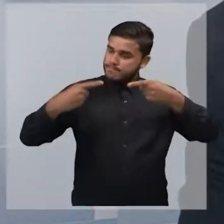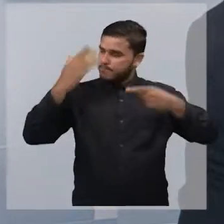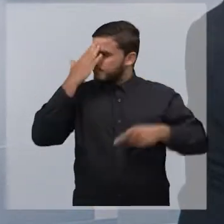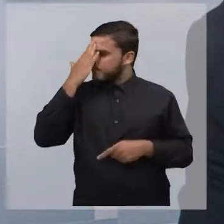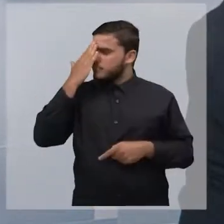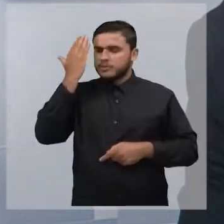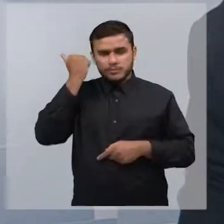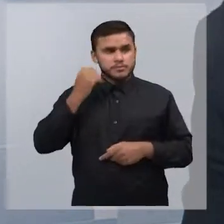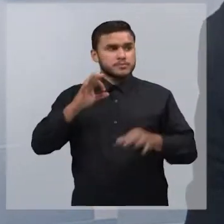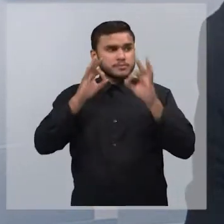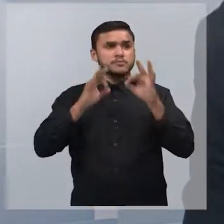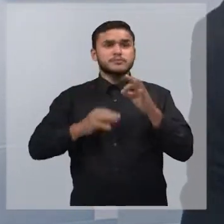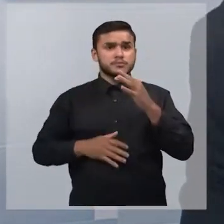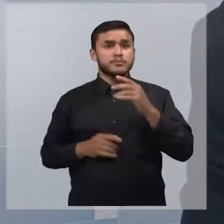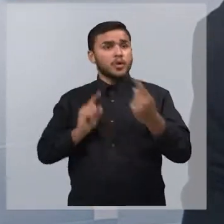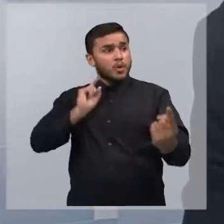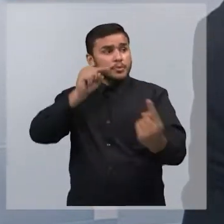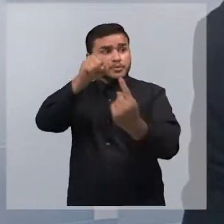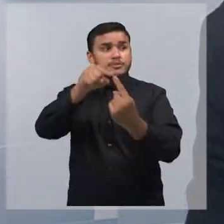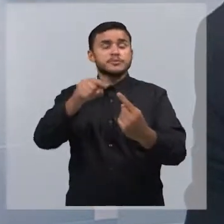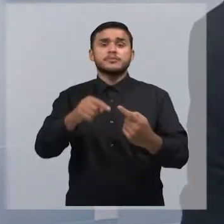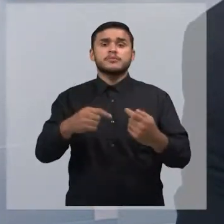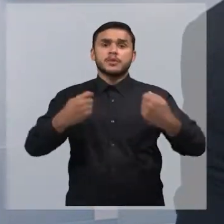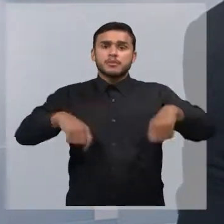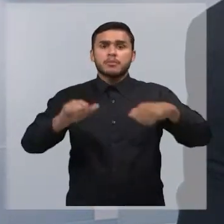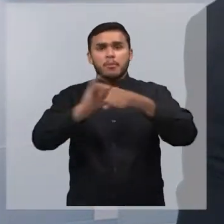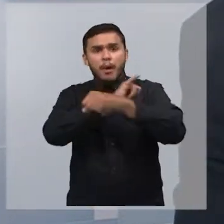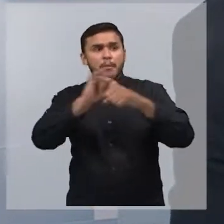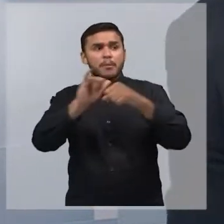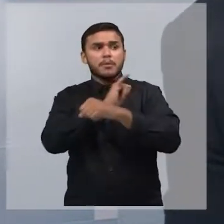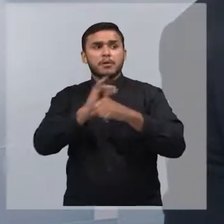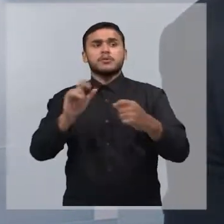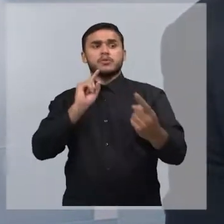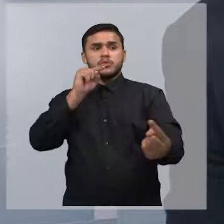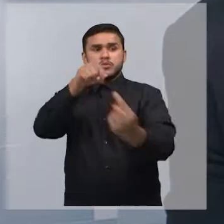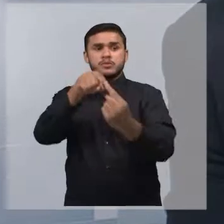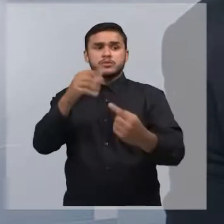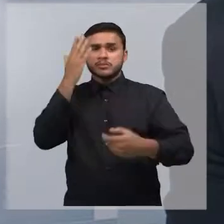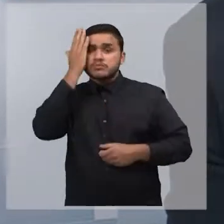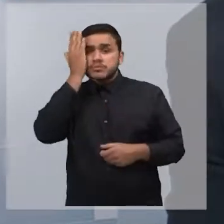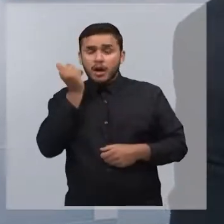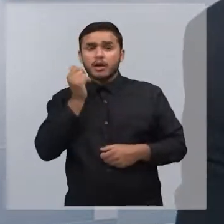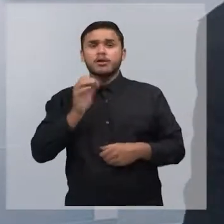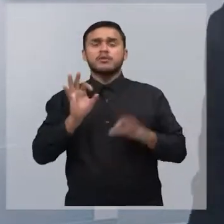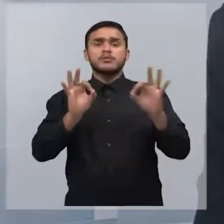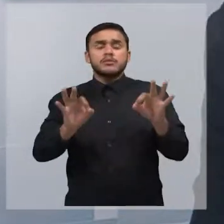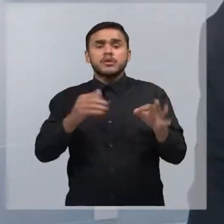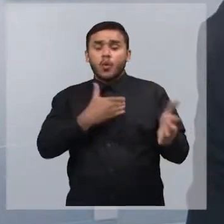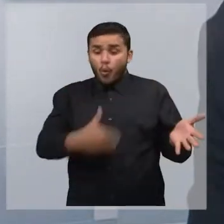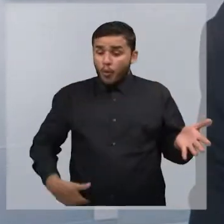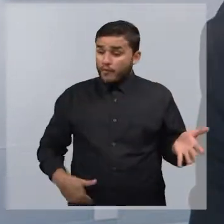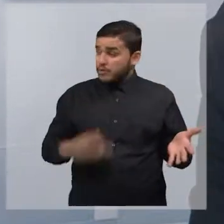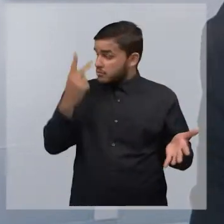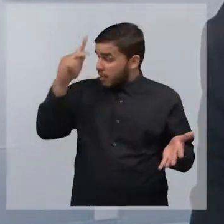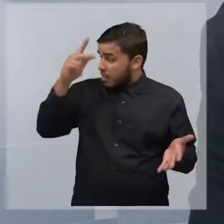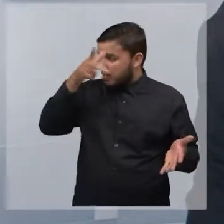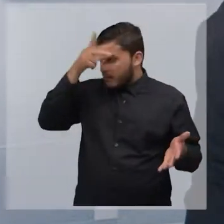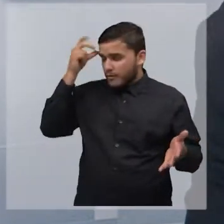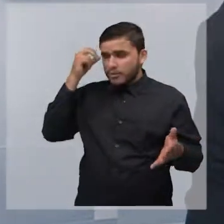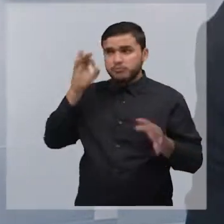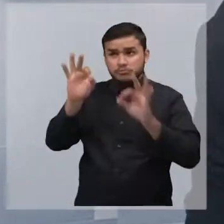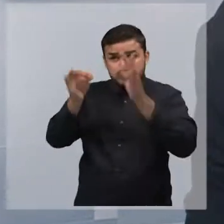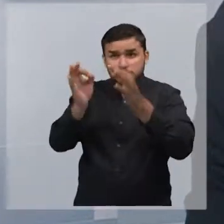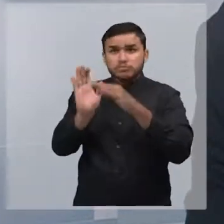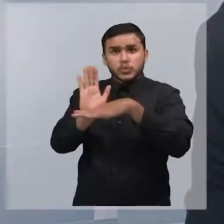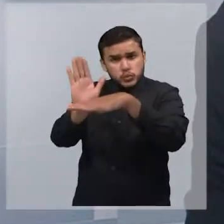porque eu penso que é para isso. É para que a gente ajude ao governo municipal a